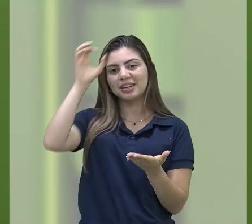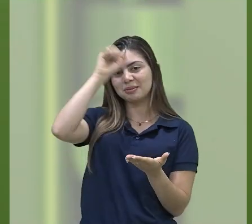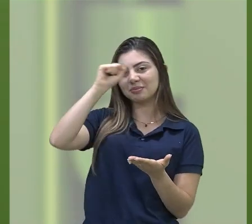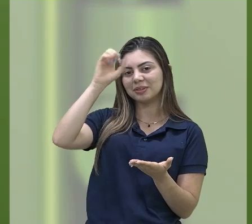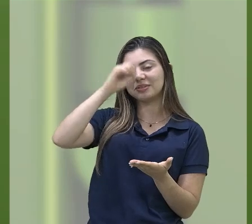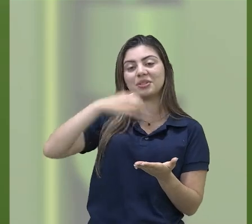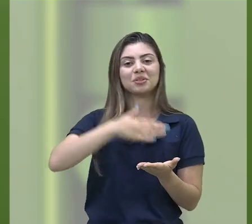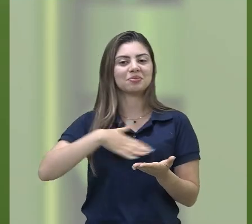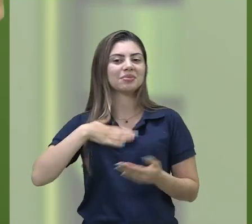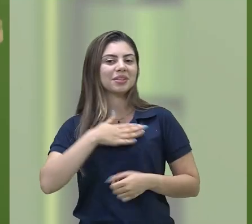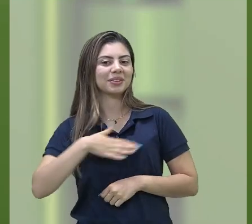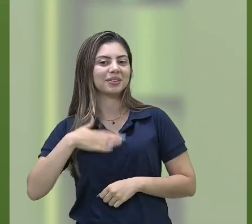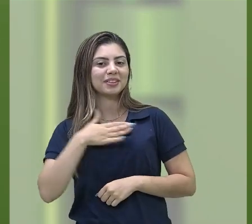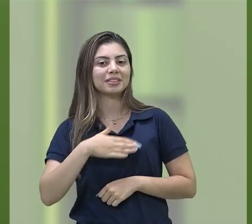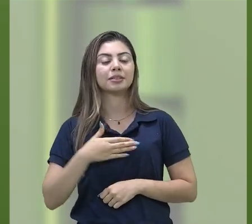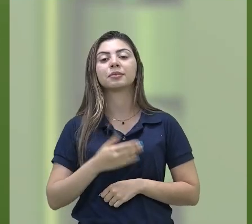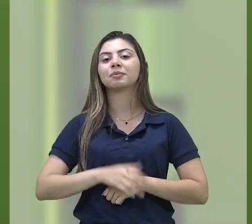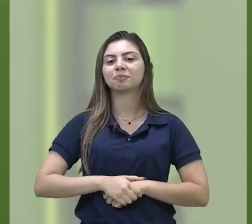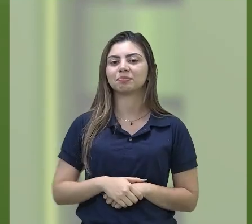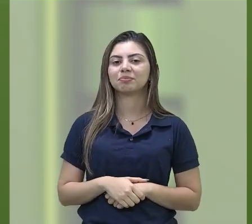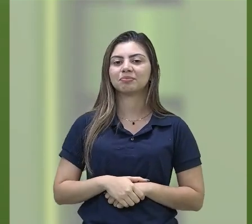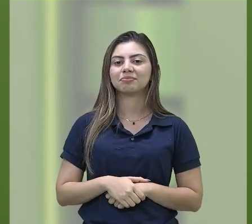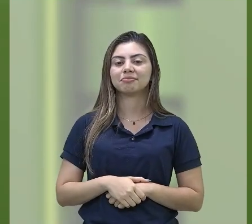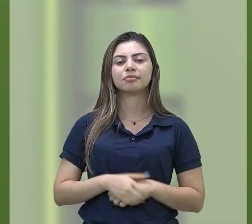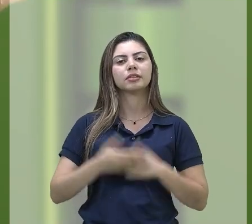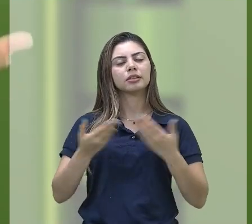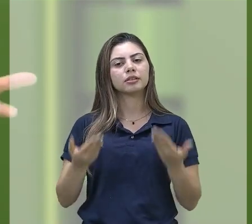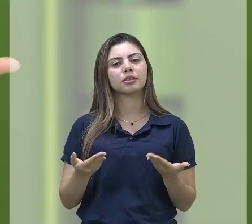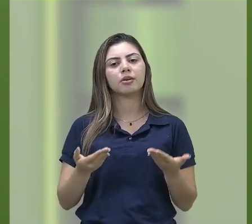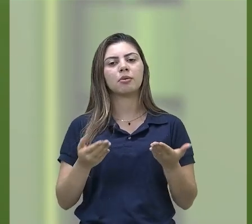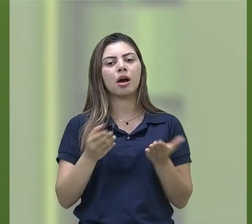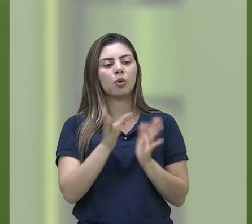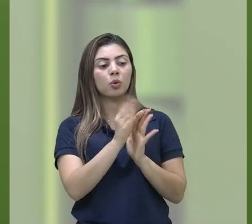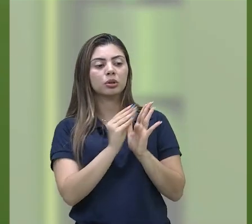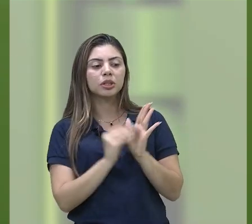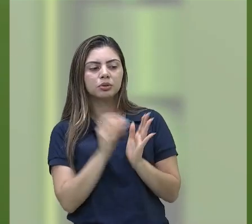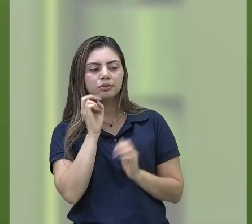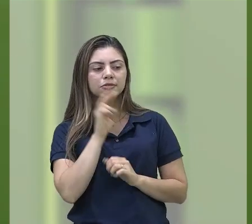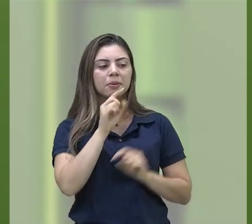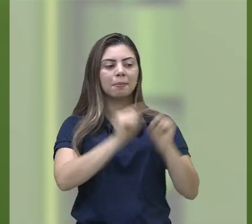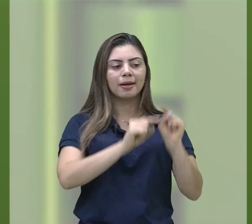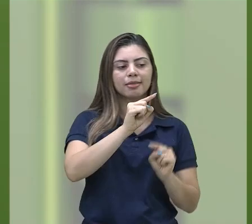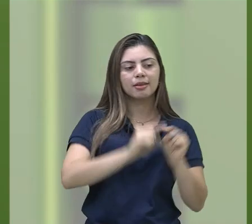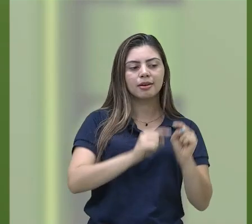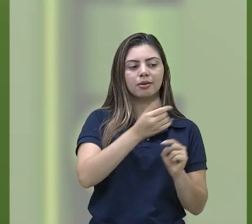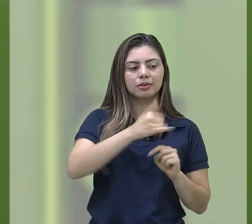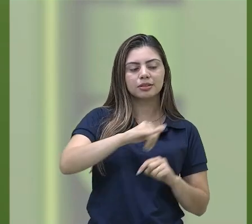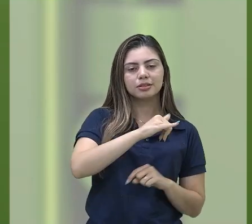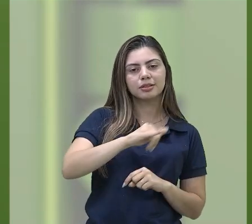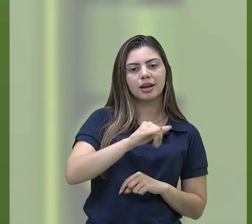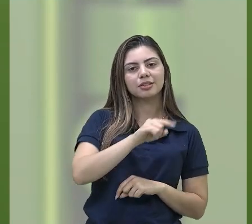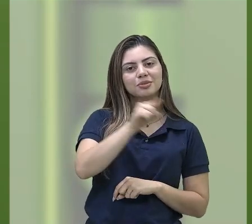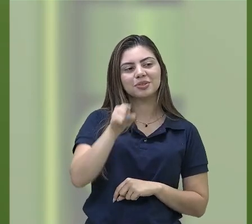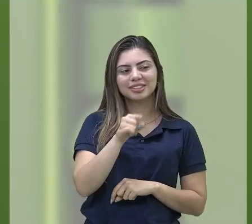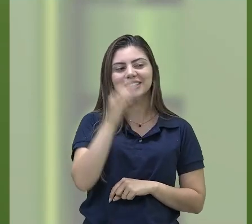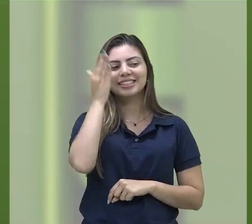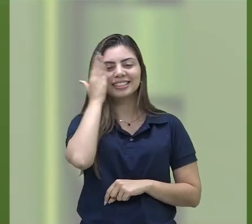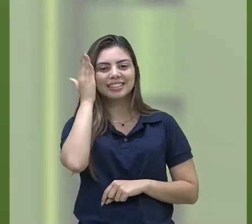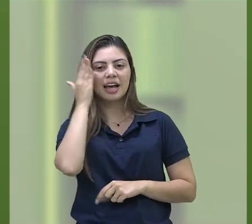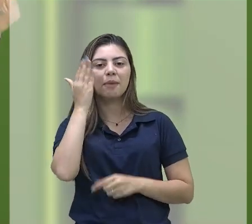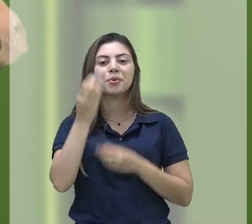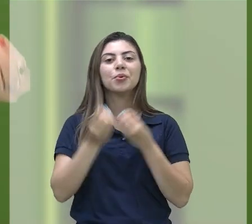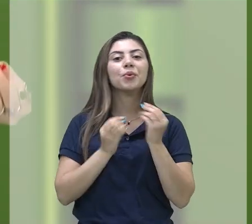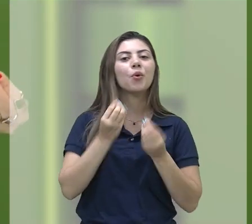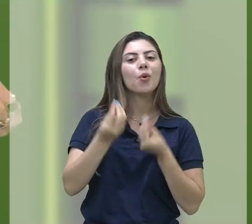tenham gostado. E agora, ao olhar um aparelho eletrodoméstico, você vai saber diferenciar